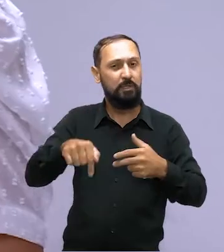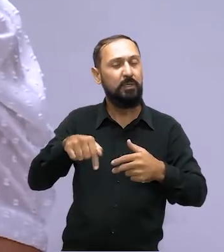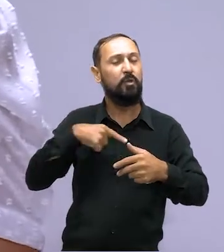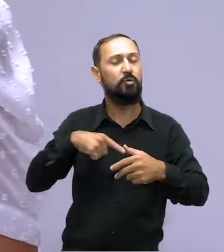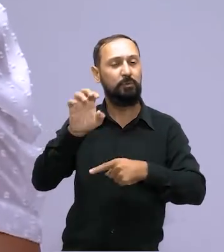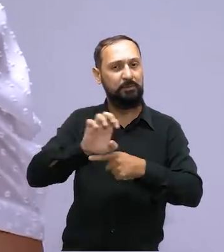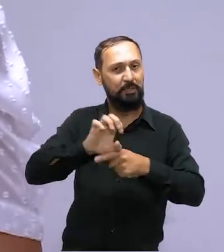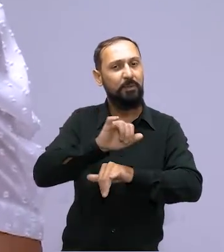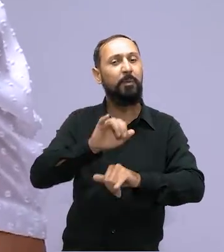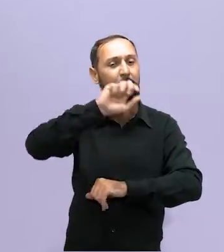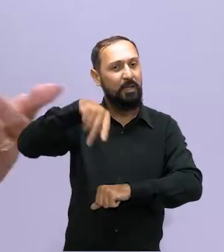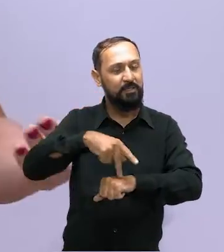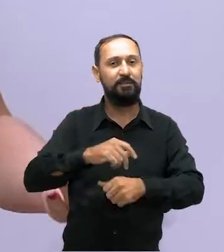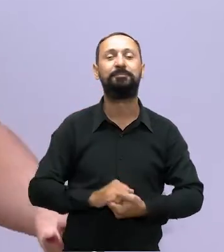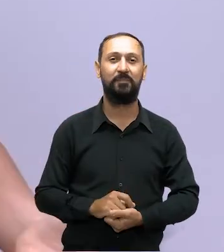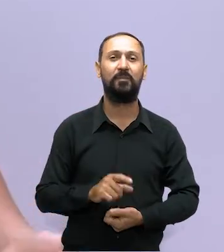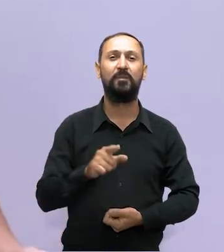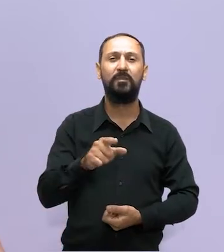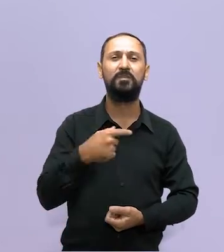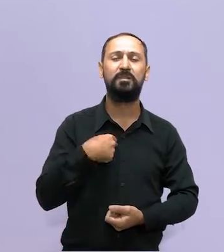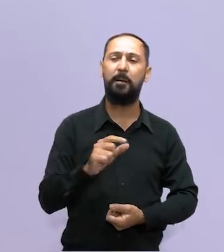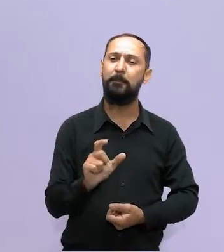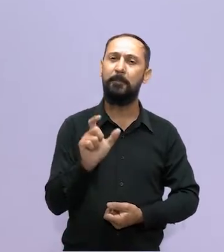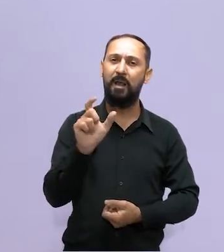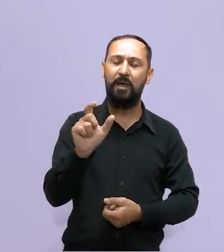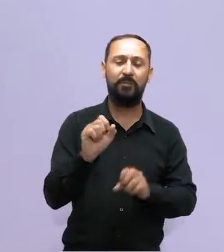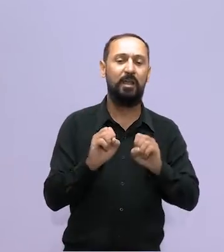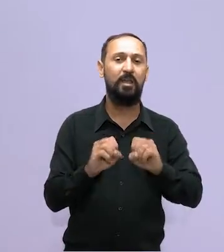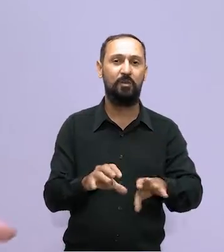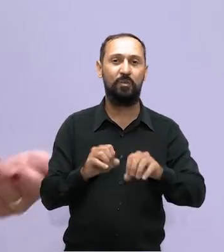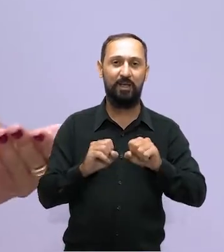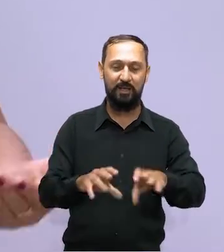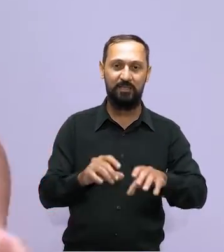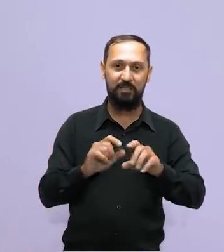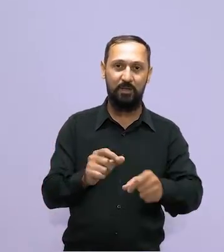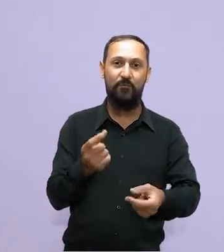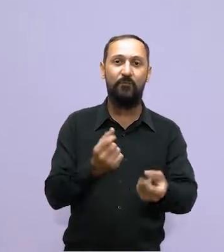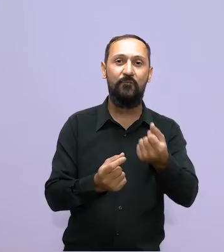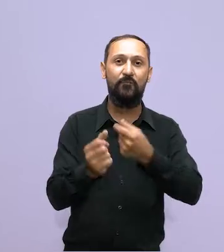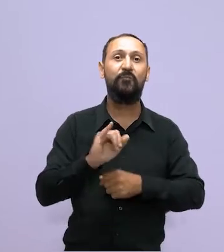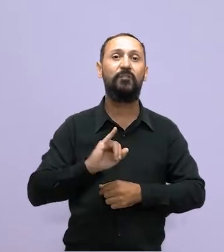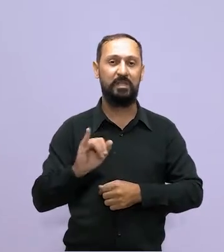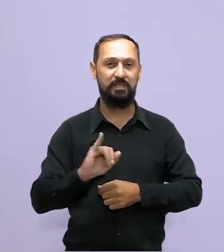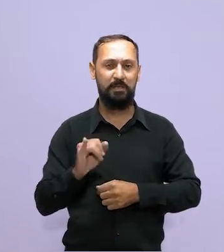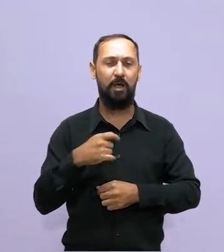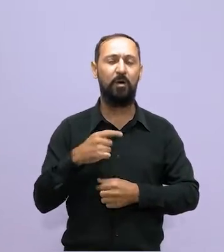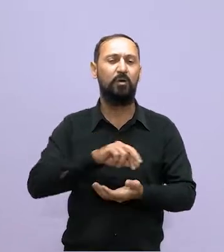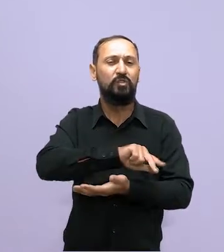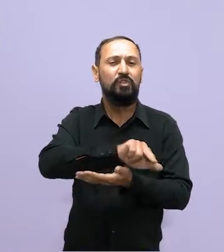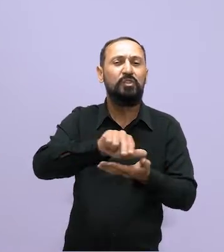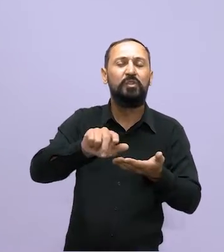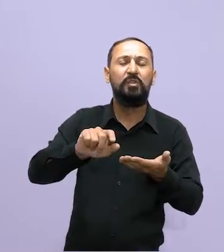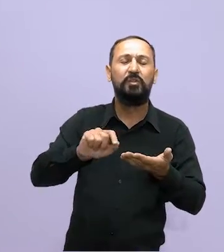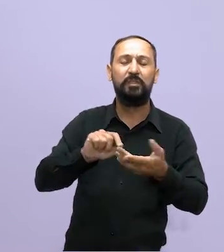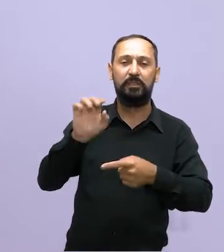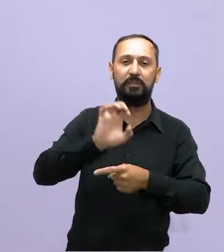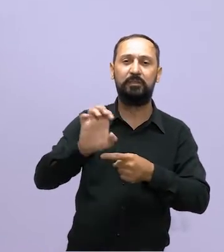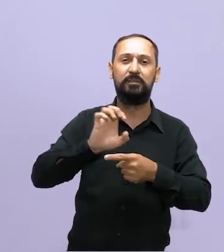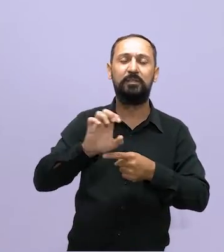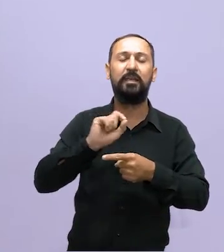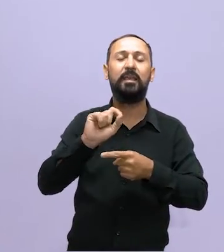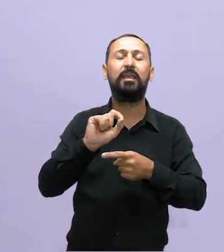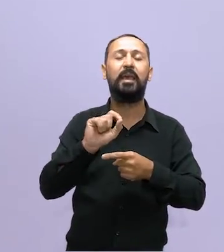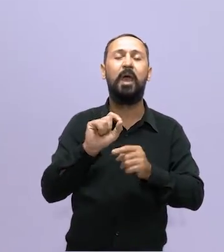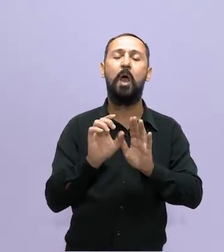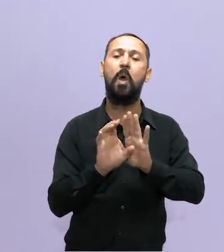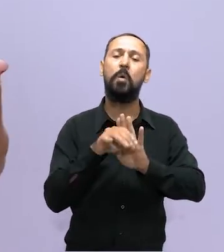estado e país. Você já ouviu o termo educação fiscal? Diversos estados do Brasil têm buscado implementar noções